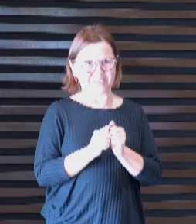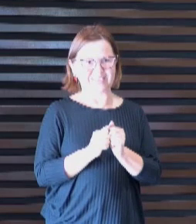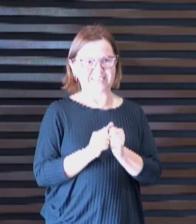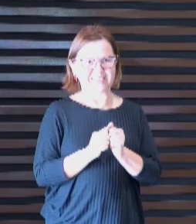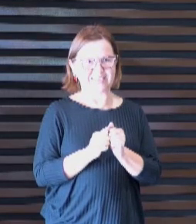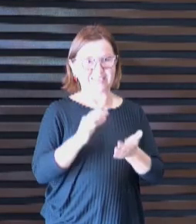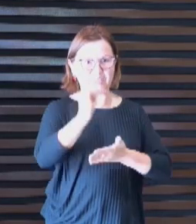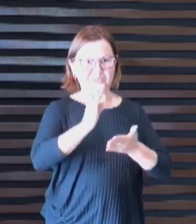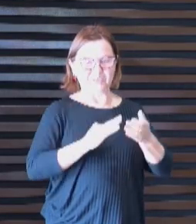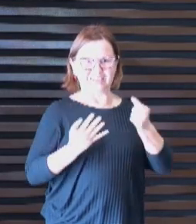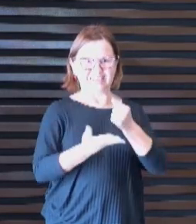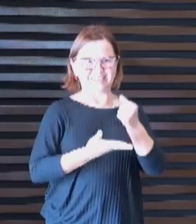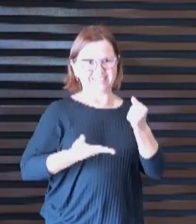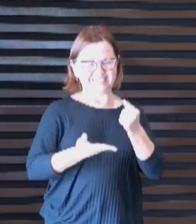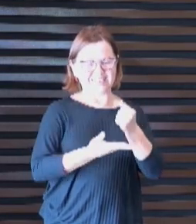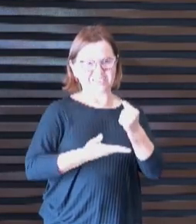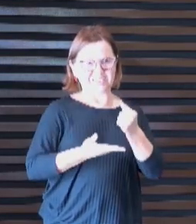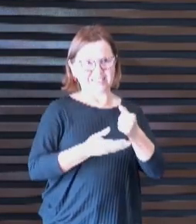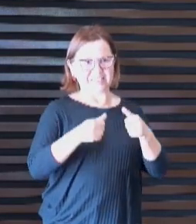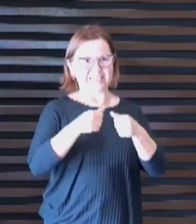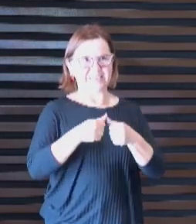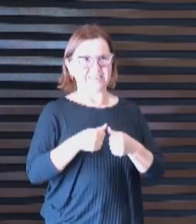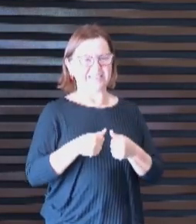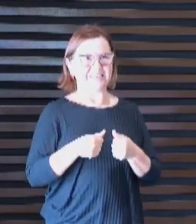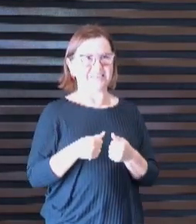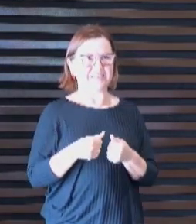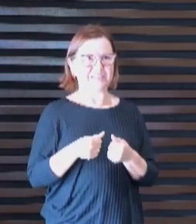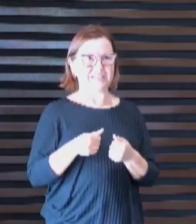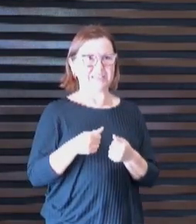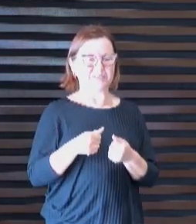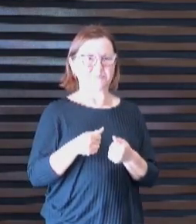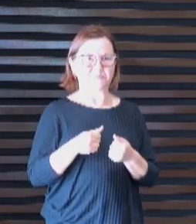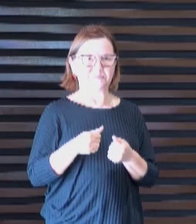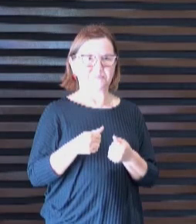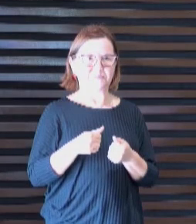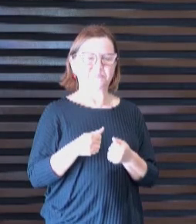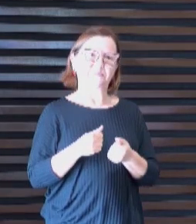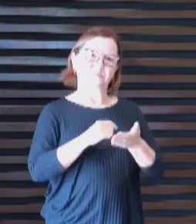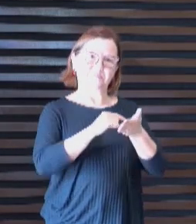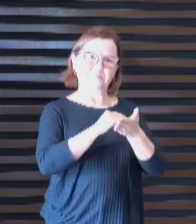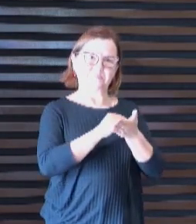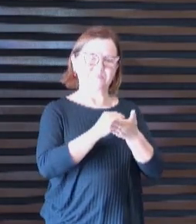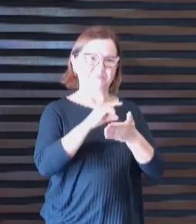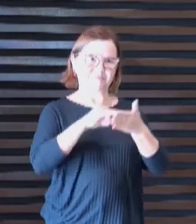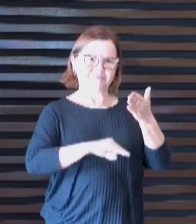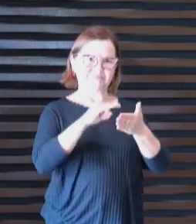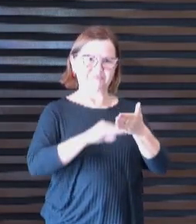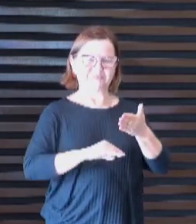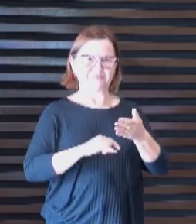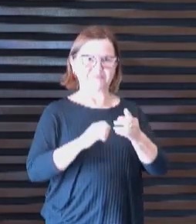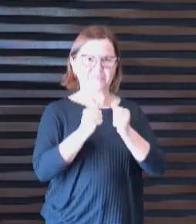base, que está aí no alto do nosso boletim, em Apocalipse